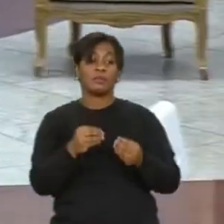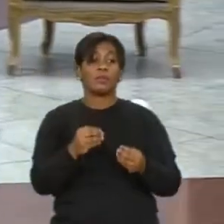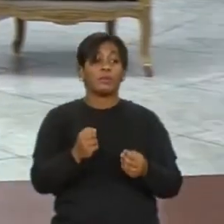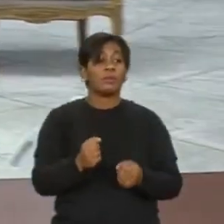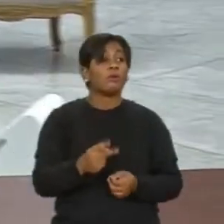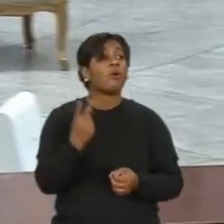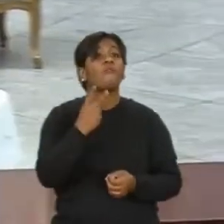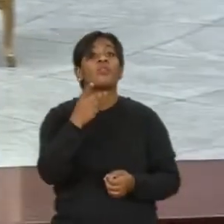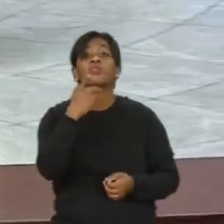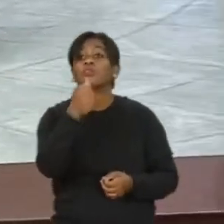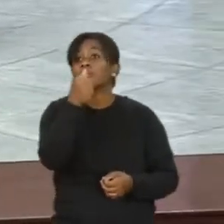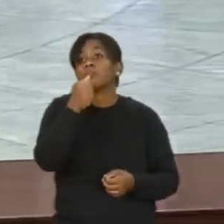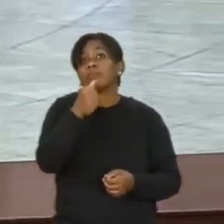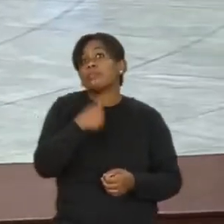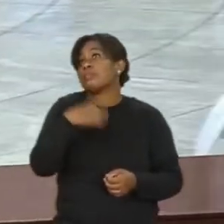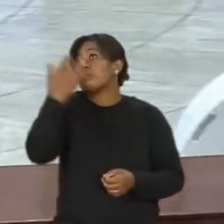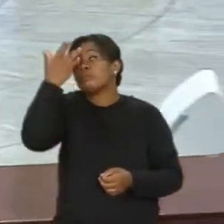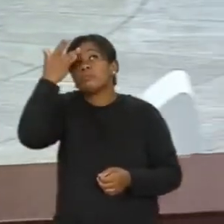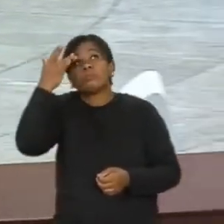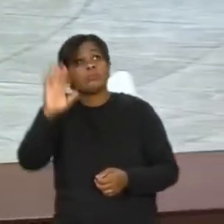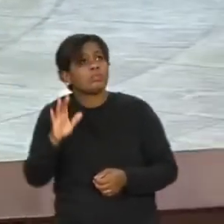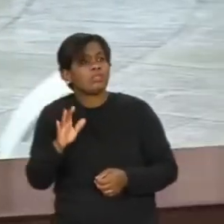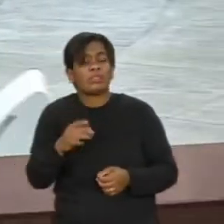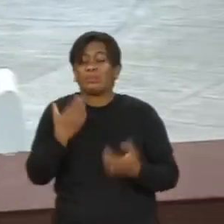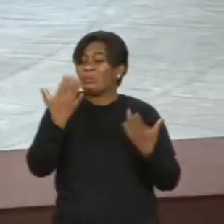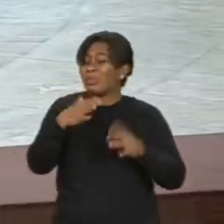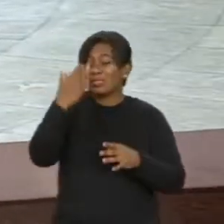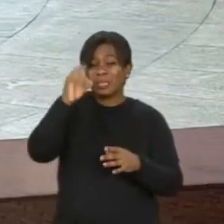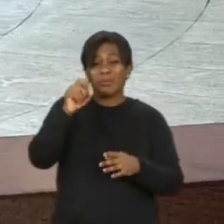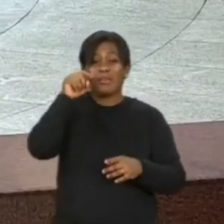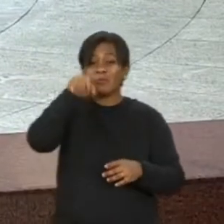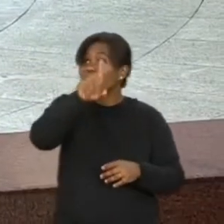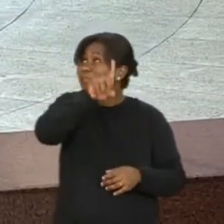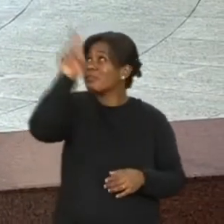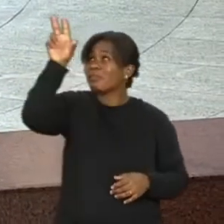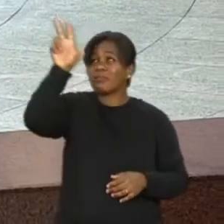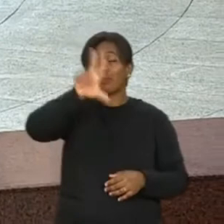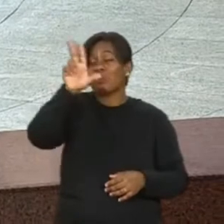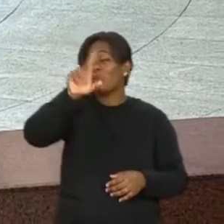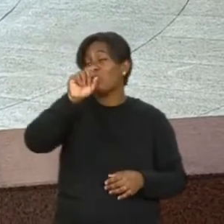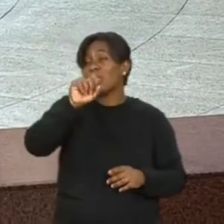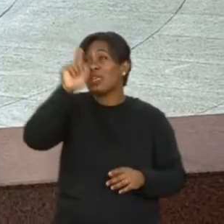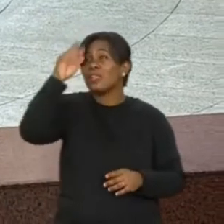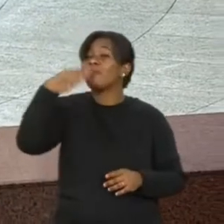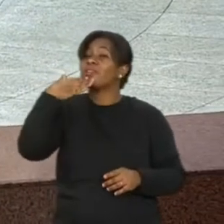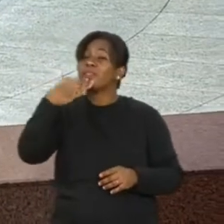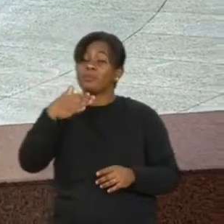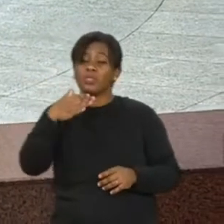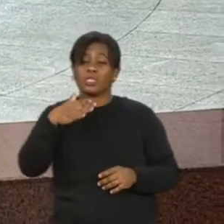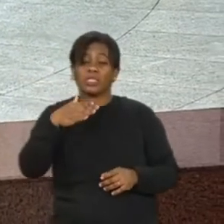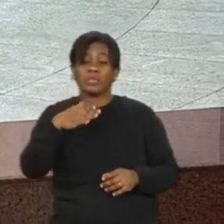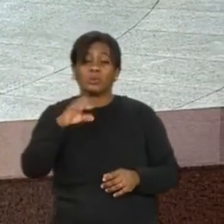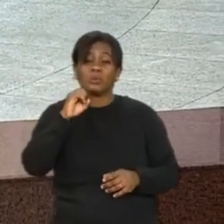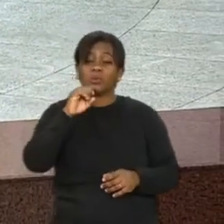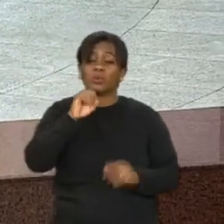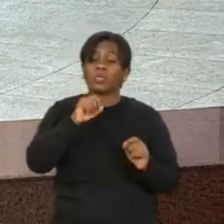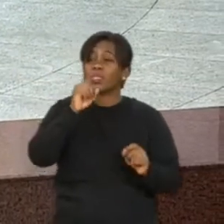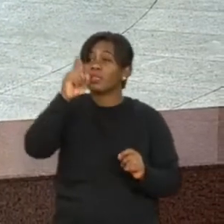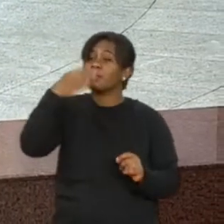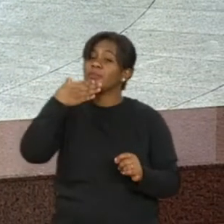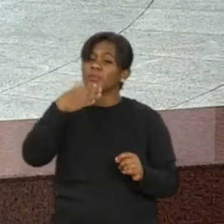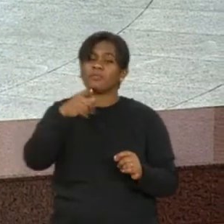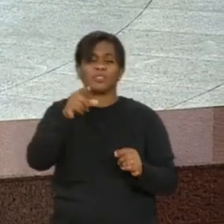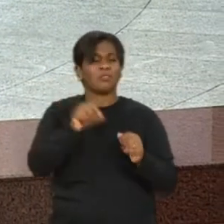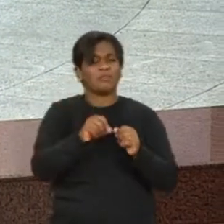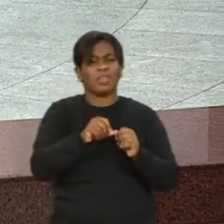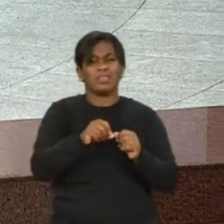quero saber, não pertence a mim, é você e Deus, Ele vai te pedir. O que Ele pedir para desfazer, desfaça. Não